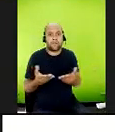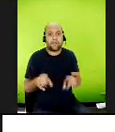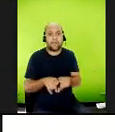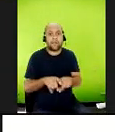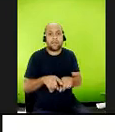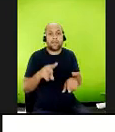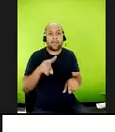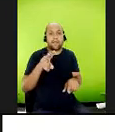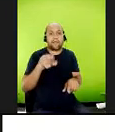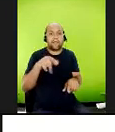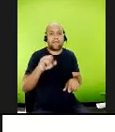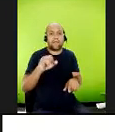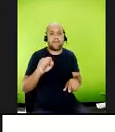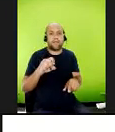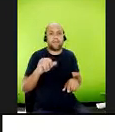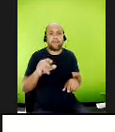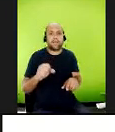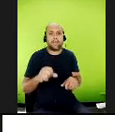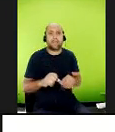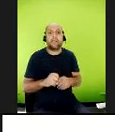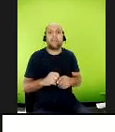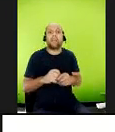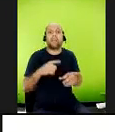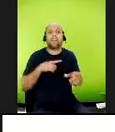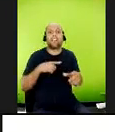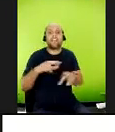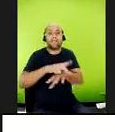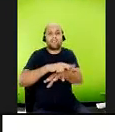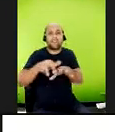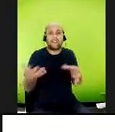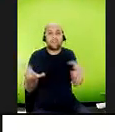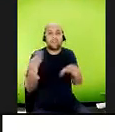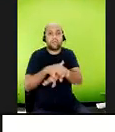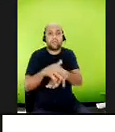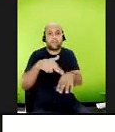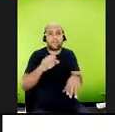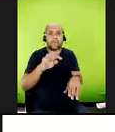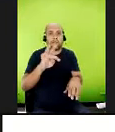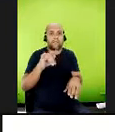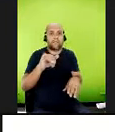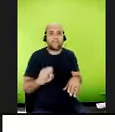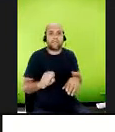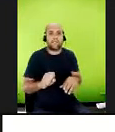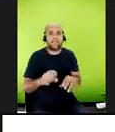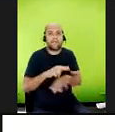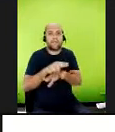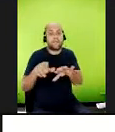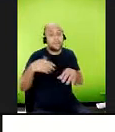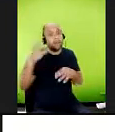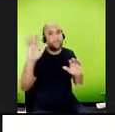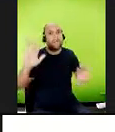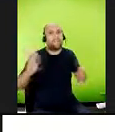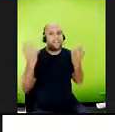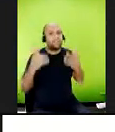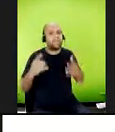se ou diversidade e inclusão da Netflix Ela diz que diversidade eu levo para festa mas não posso soltar lá não a